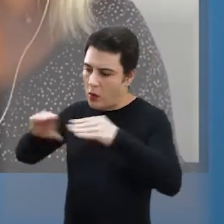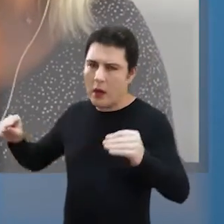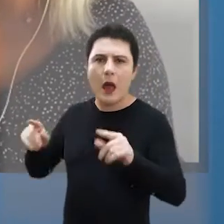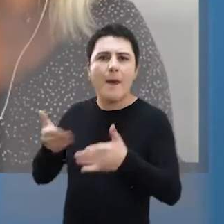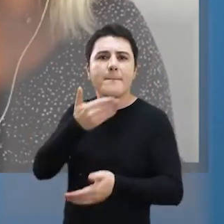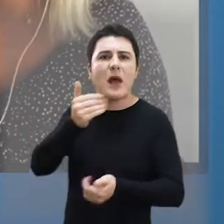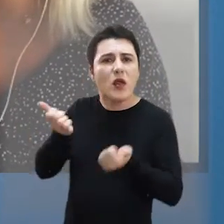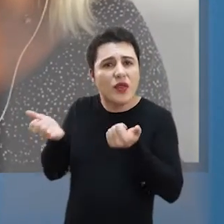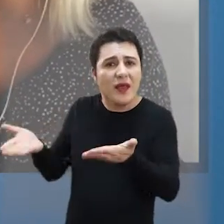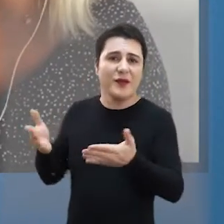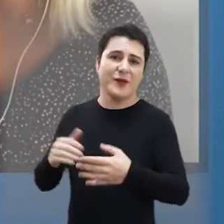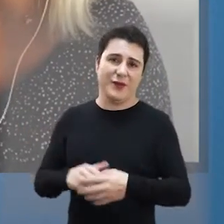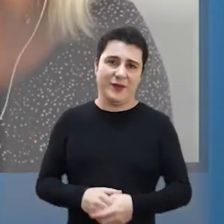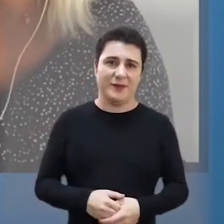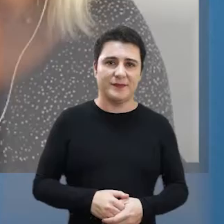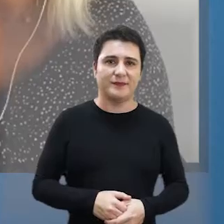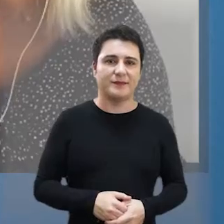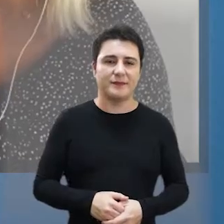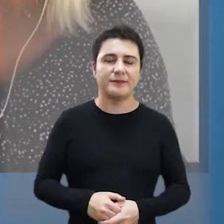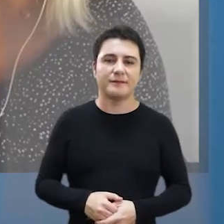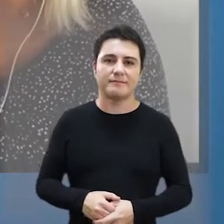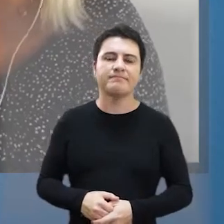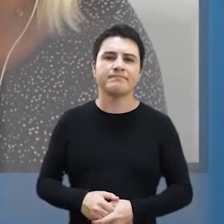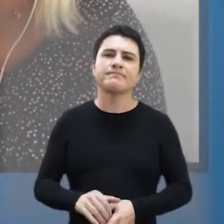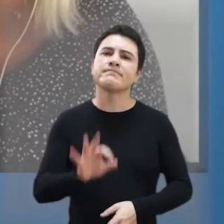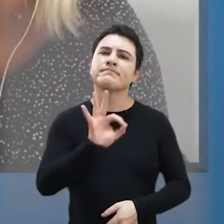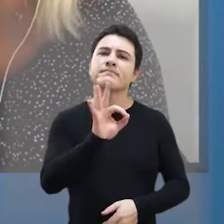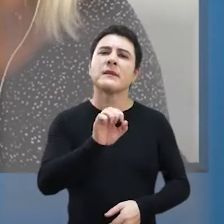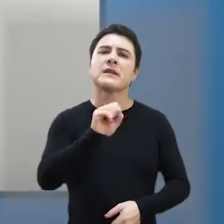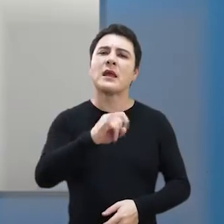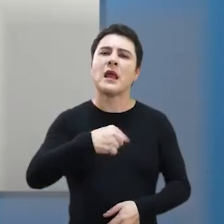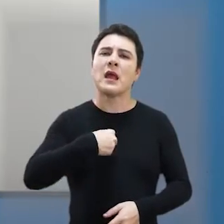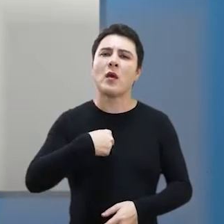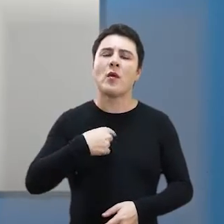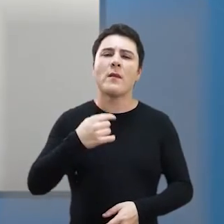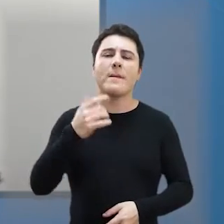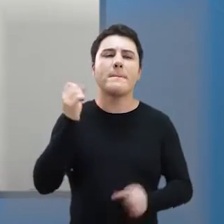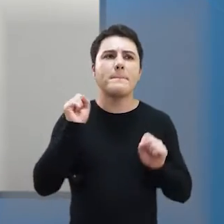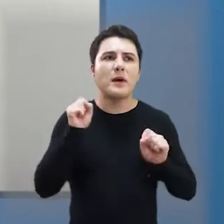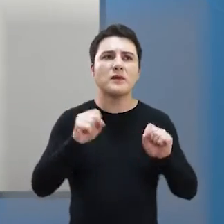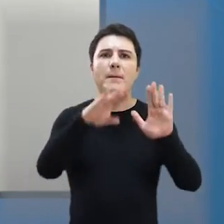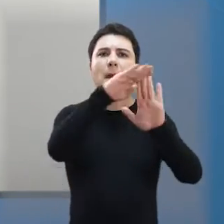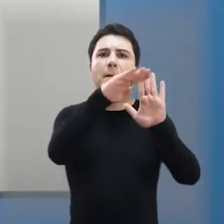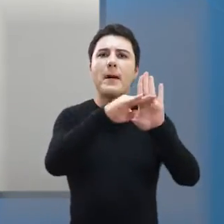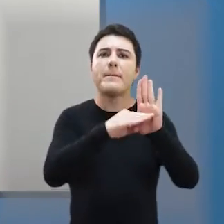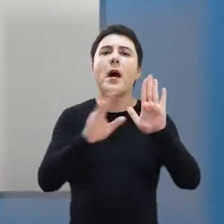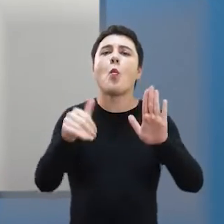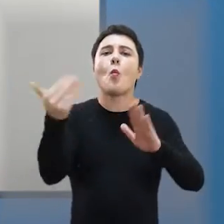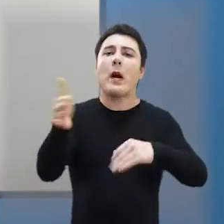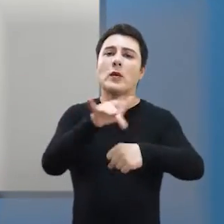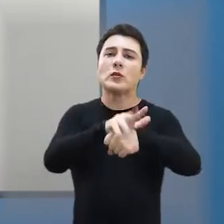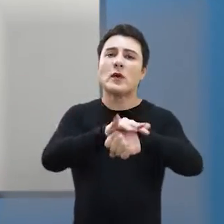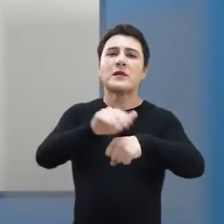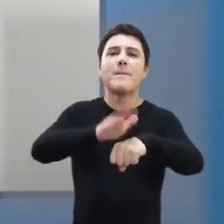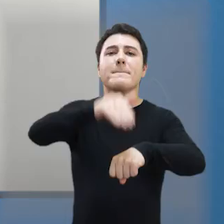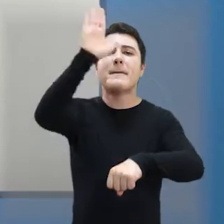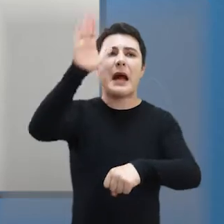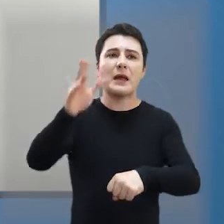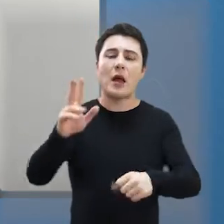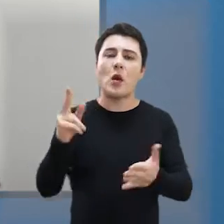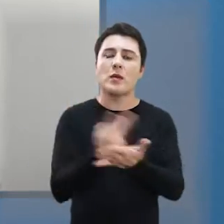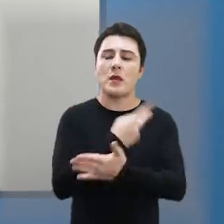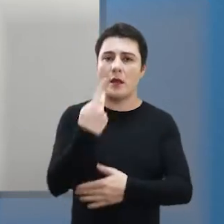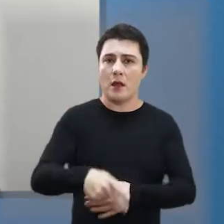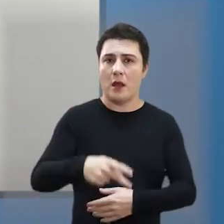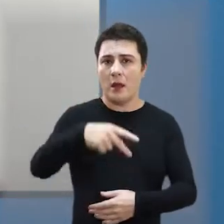que é o verdadeiro lema. E se a gente pudesse listar quais são as principais doenças que acometem os homens